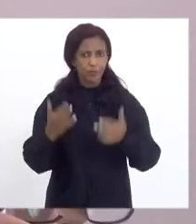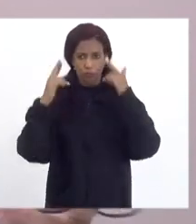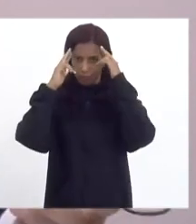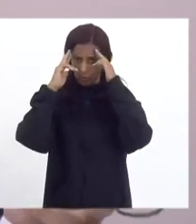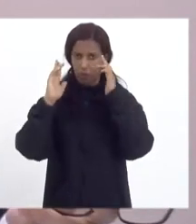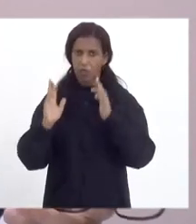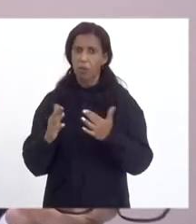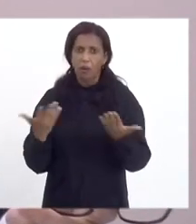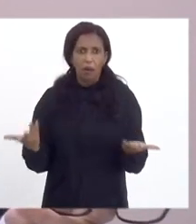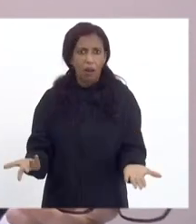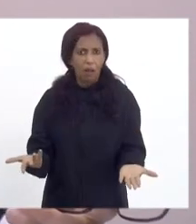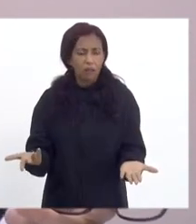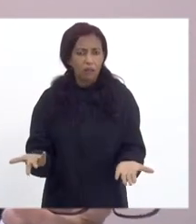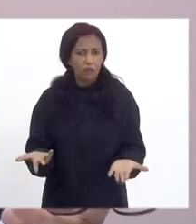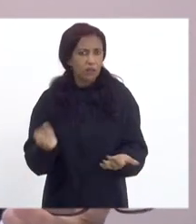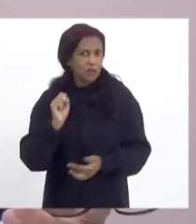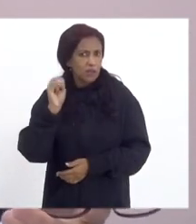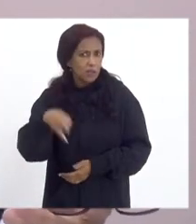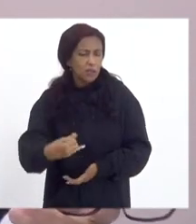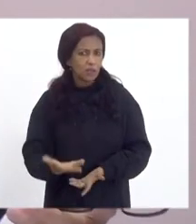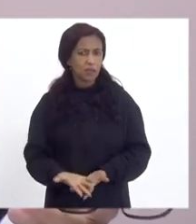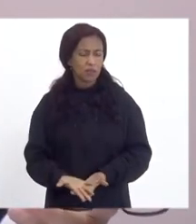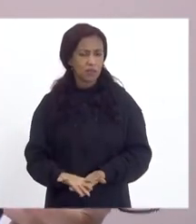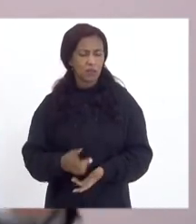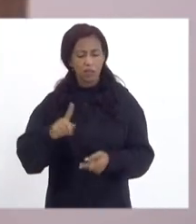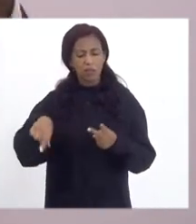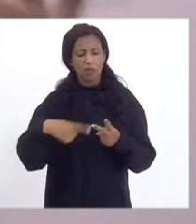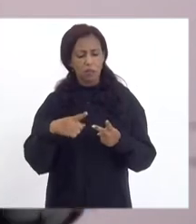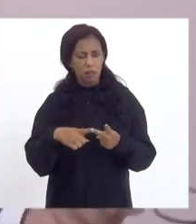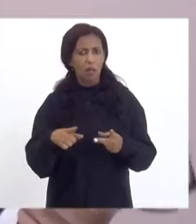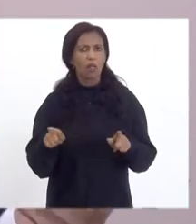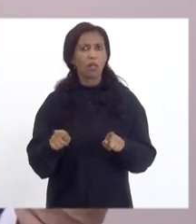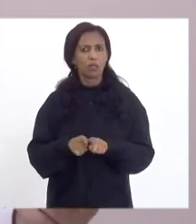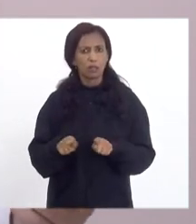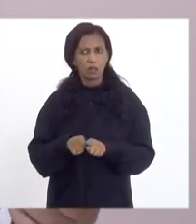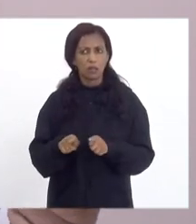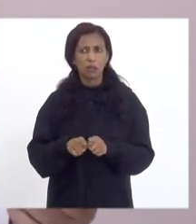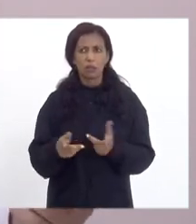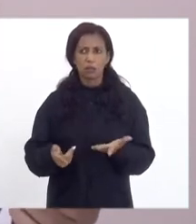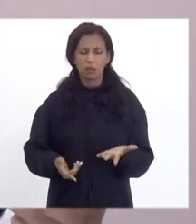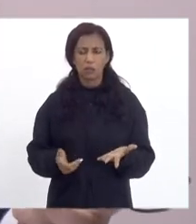respeito. Claro, é óbvio que sim. E o segundo é essa